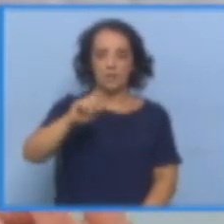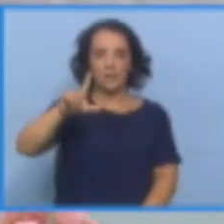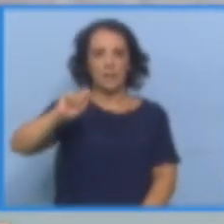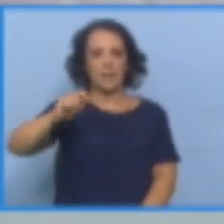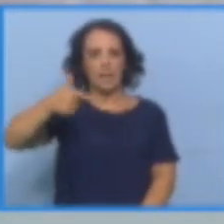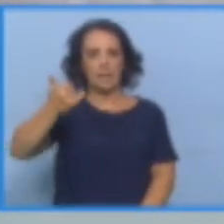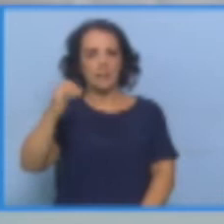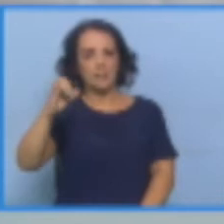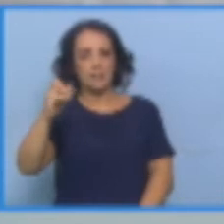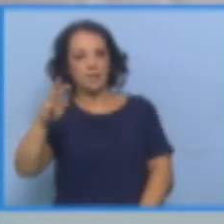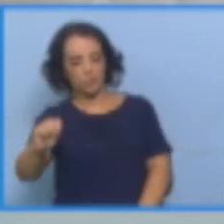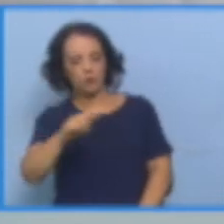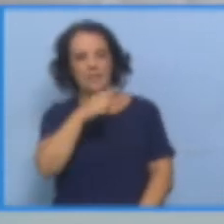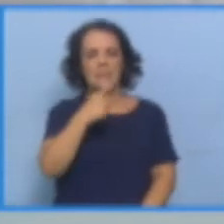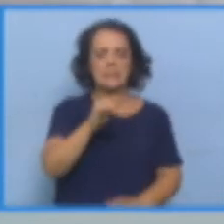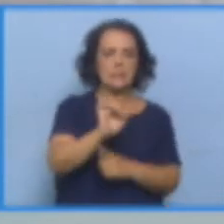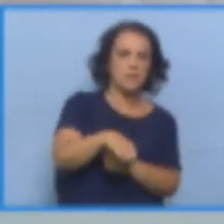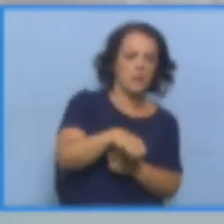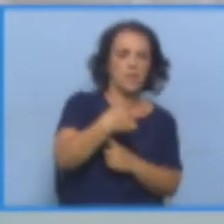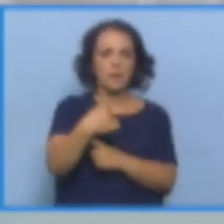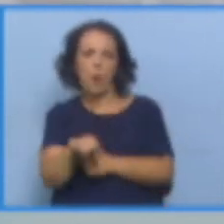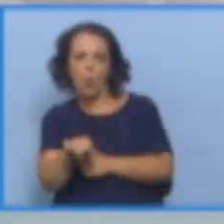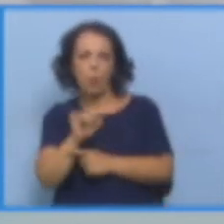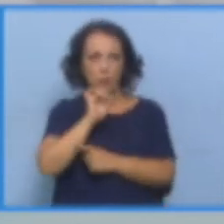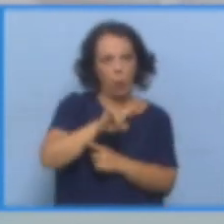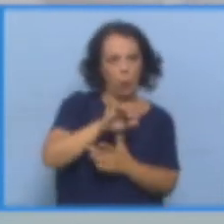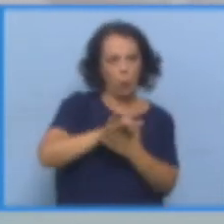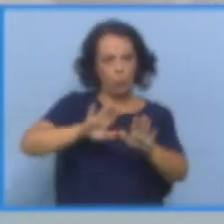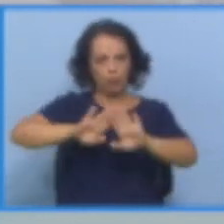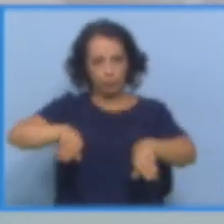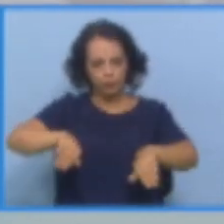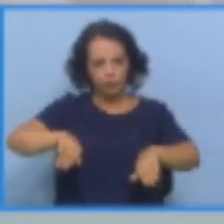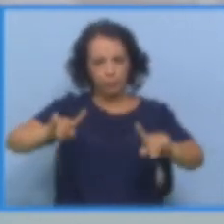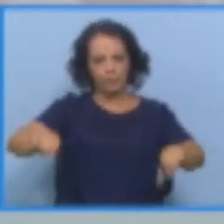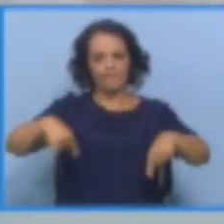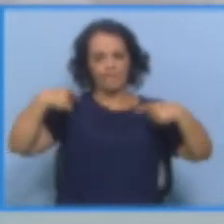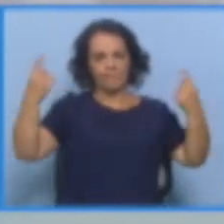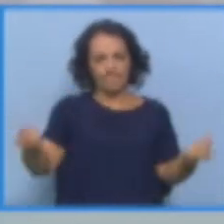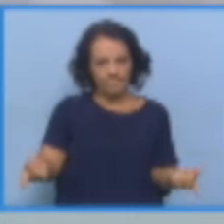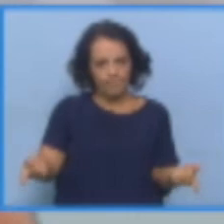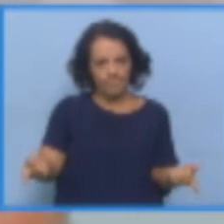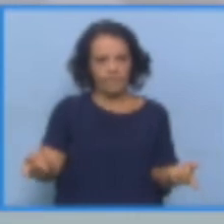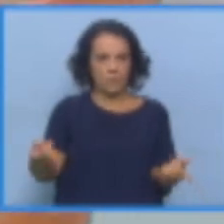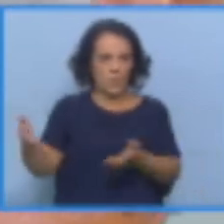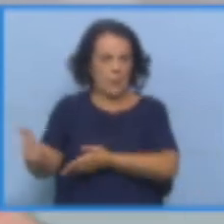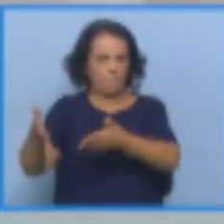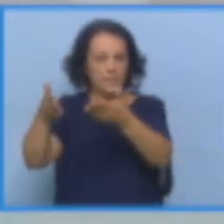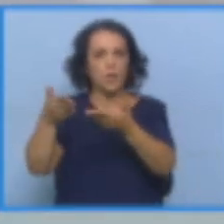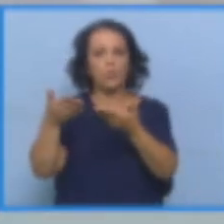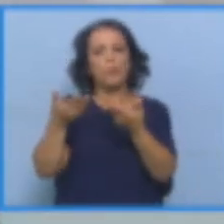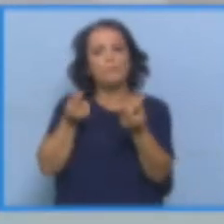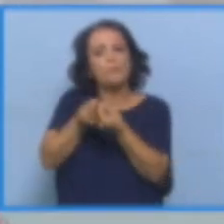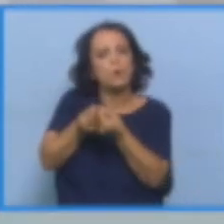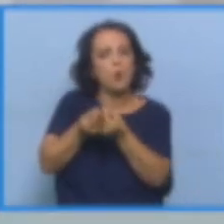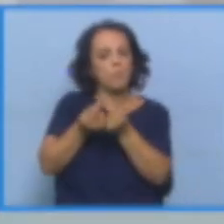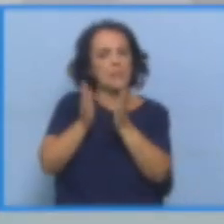questão de se sim, se não, se é possível a pessoas separadas voltarem de novo a fazer itinerários, de aproximarem-se da igreja, sim,